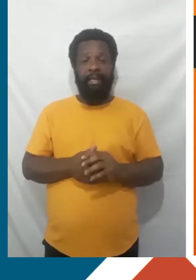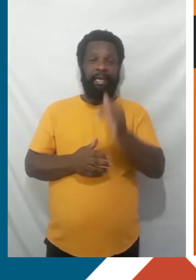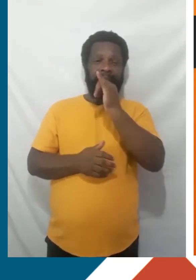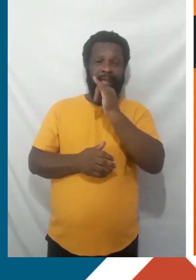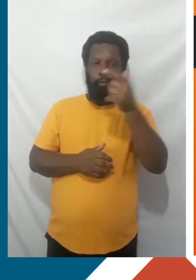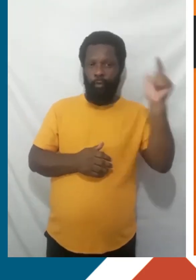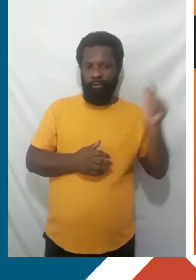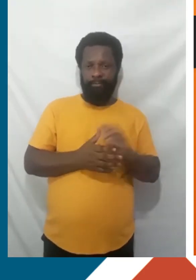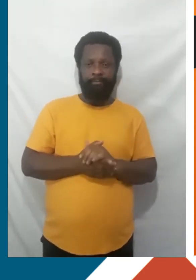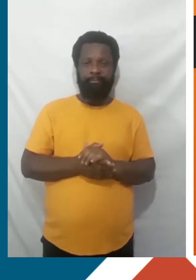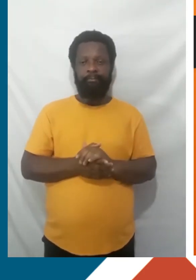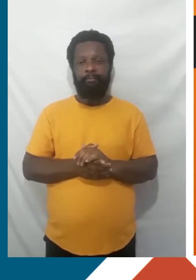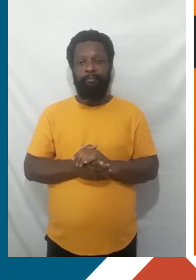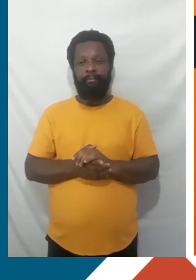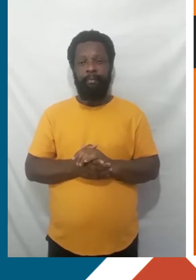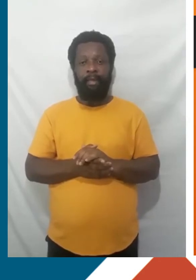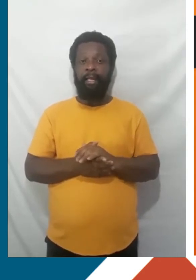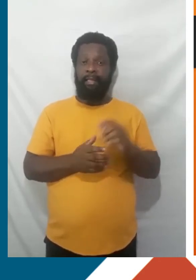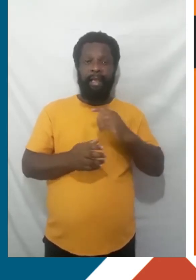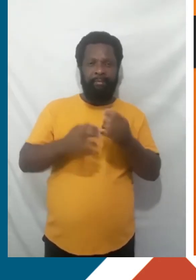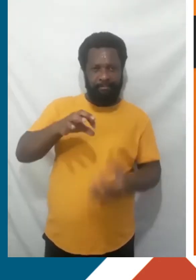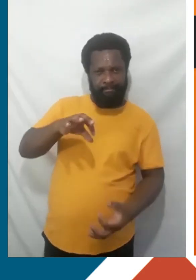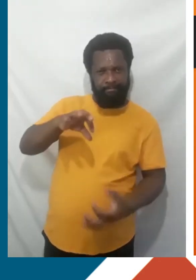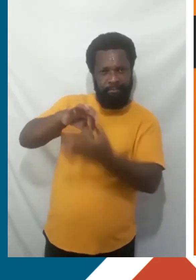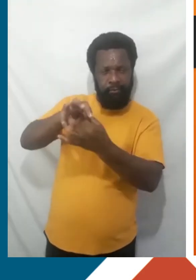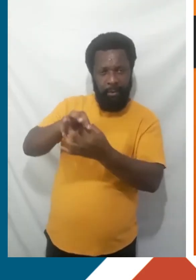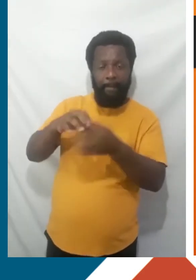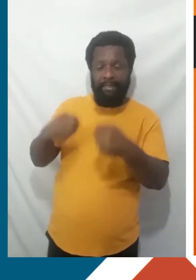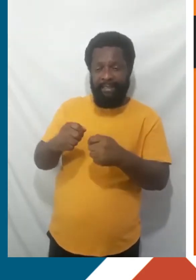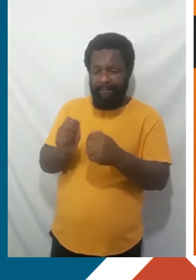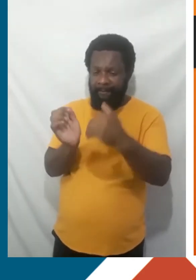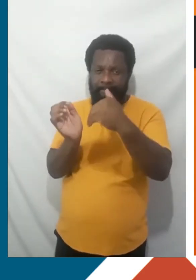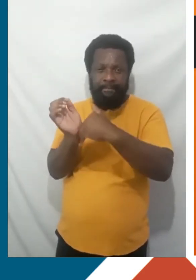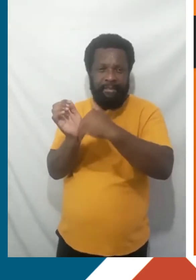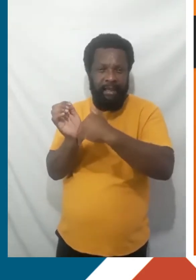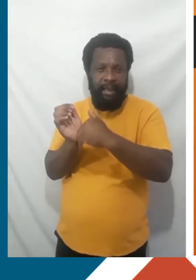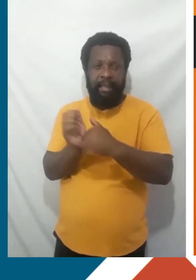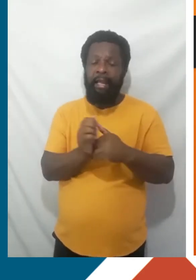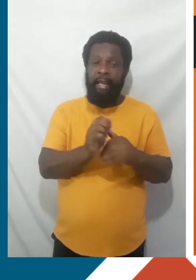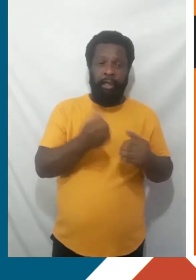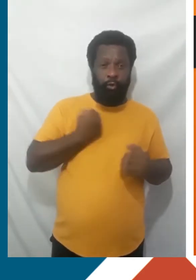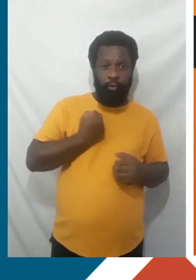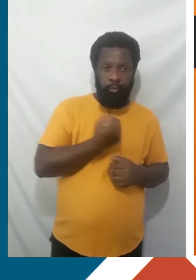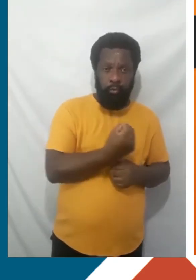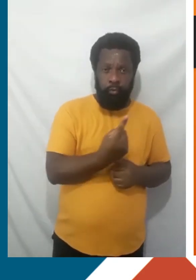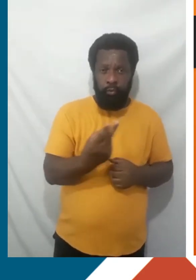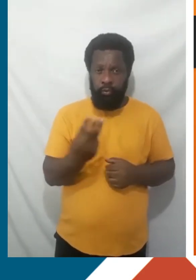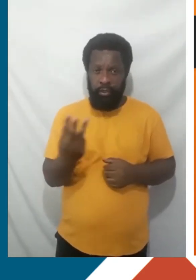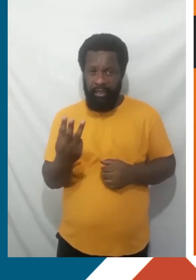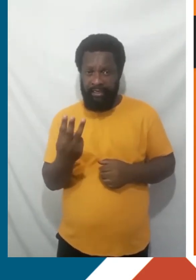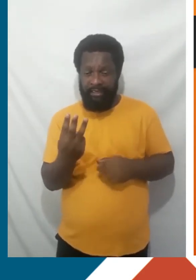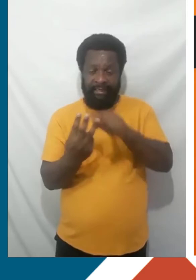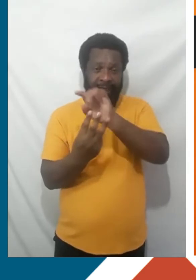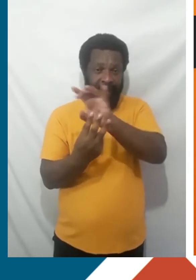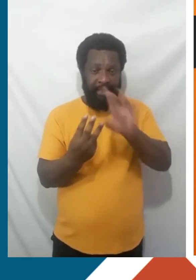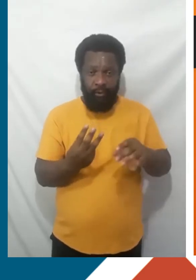Temos aqui um outro exemplo. A senha de um cadeado é formada por 3 dígitos, cada um deles assumindo